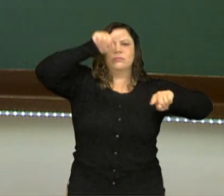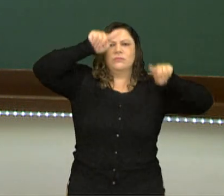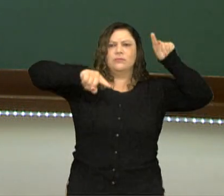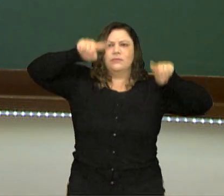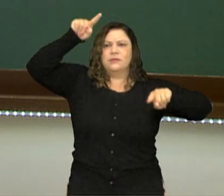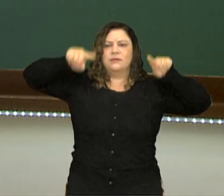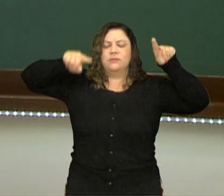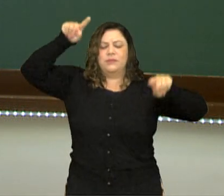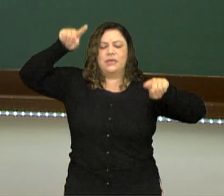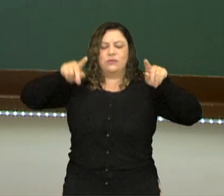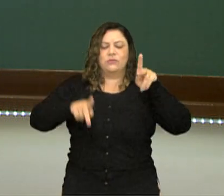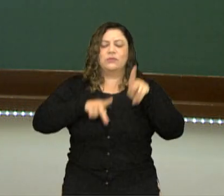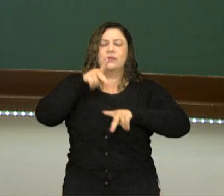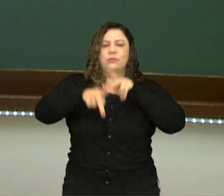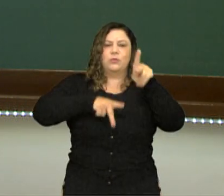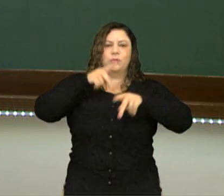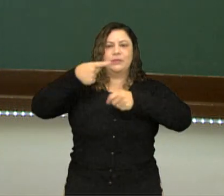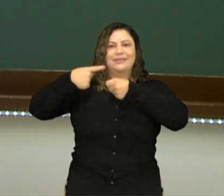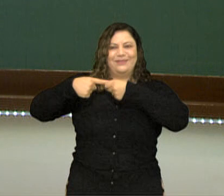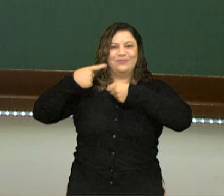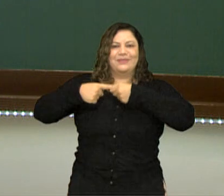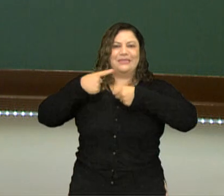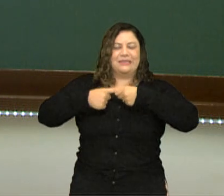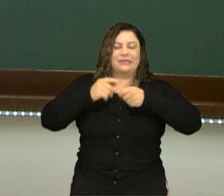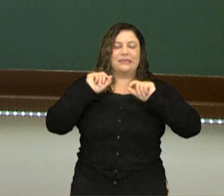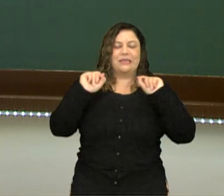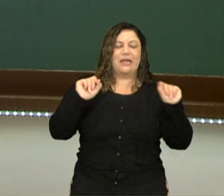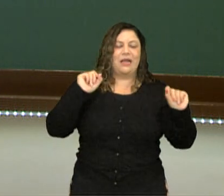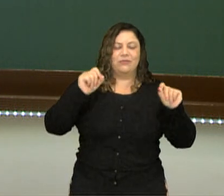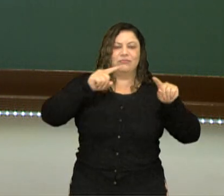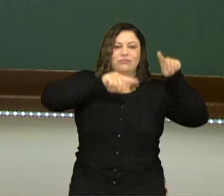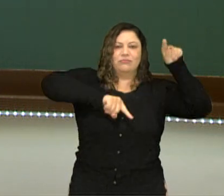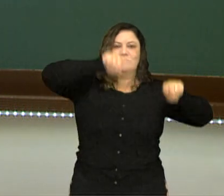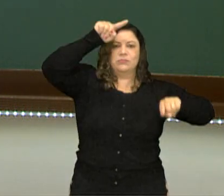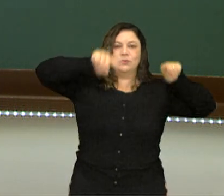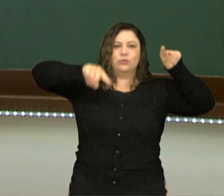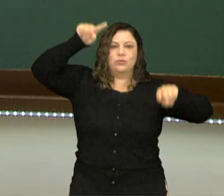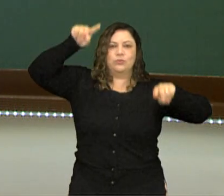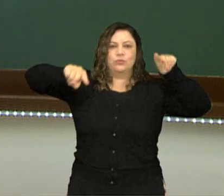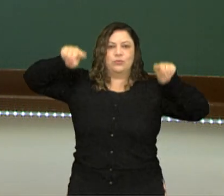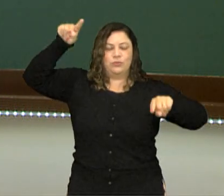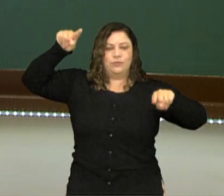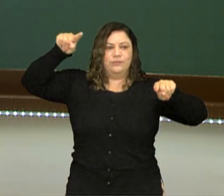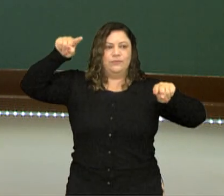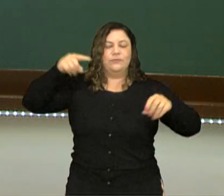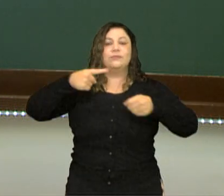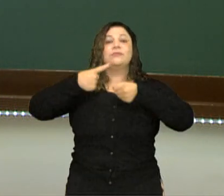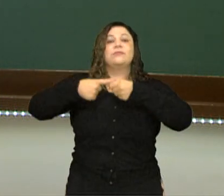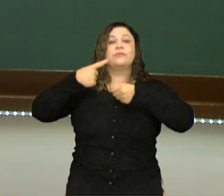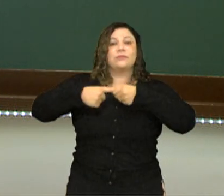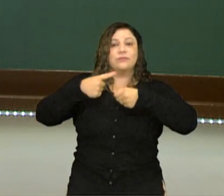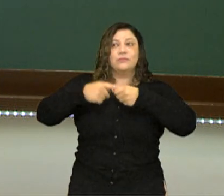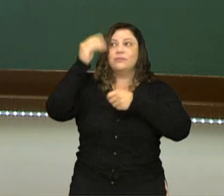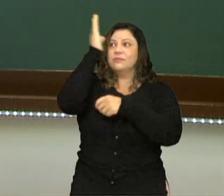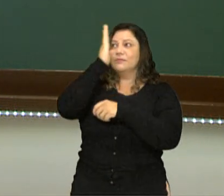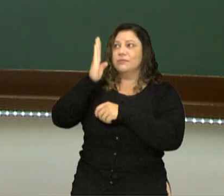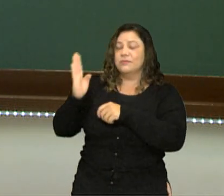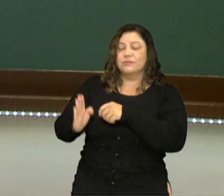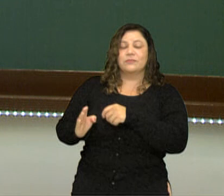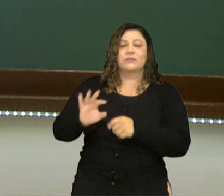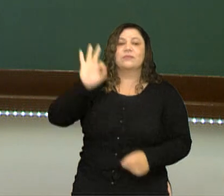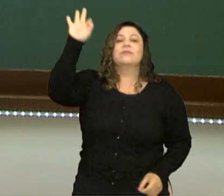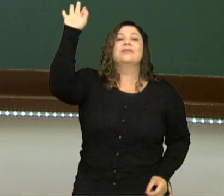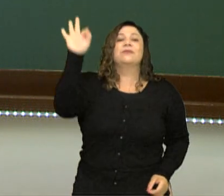Então, esse outro gráfico vai trazer, aqui ele só traz para nós a questão da população urbana no Brasil, né? Em porcentagem sobre